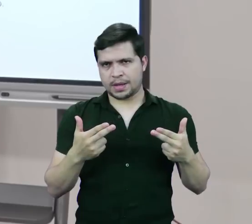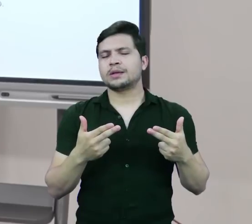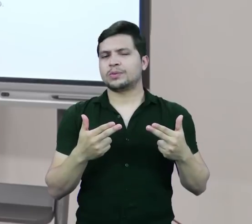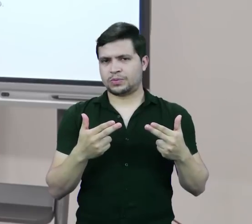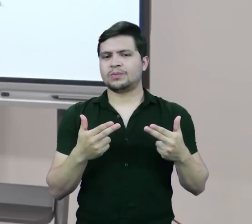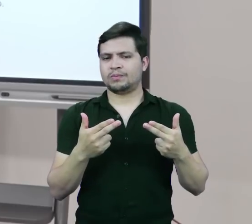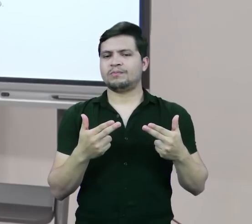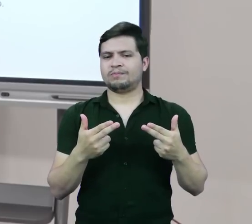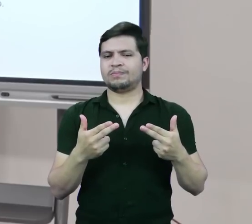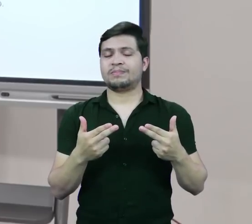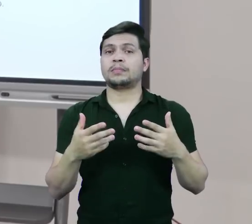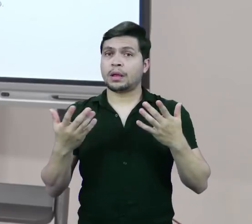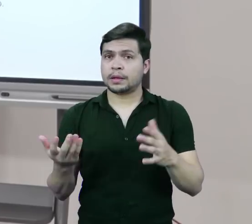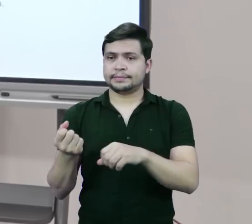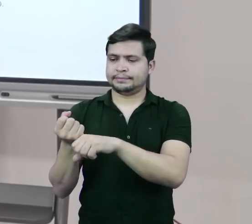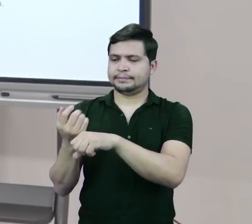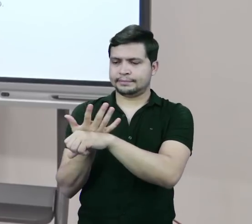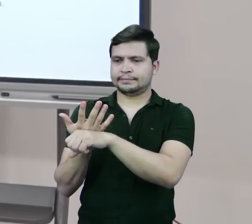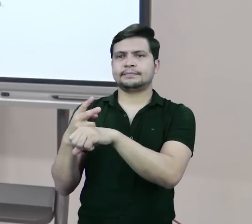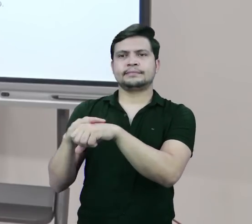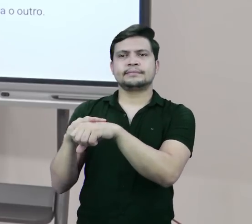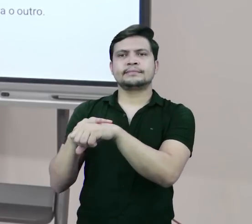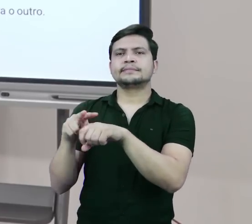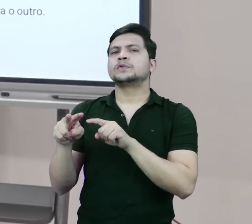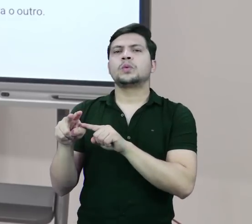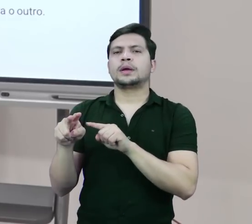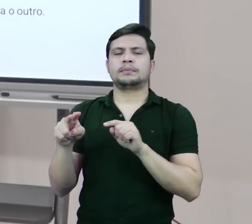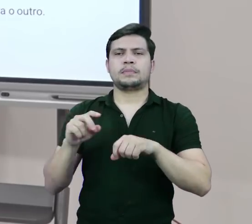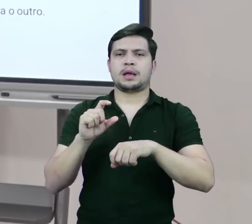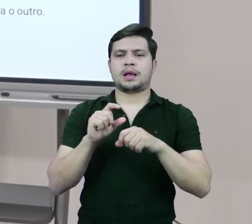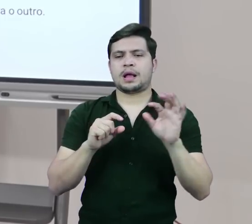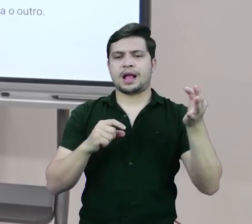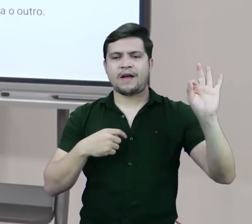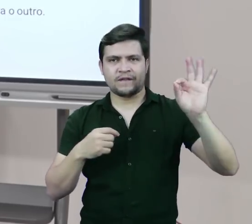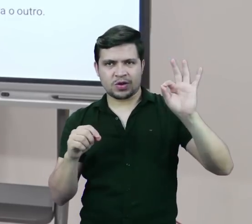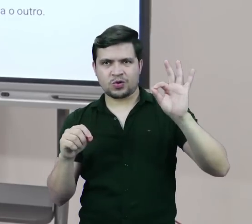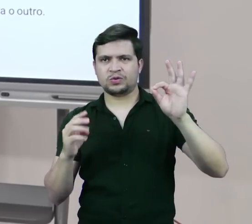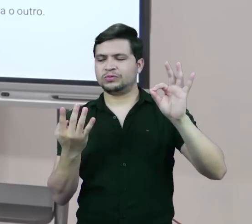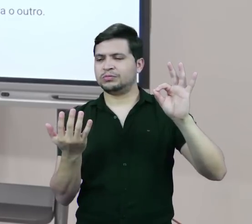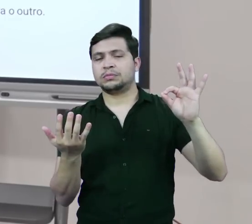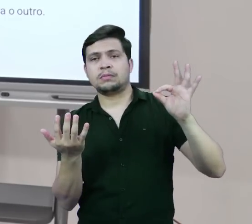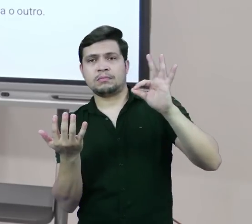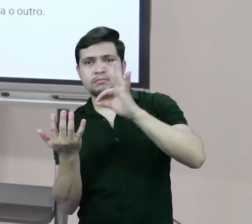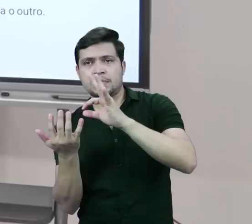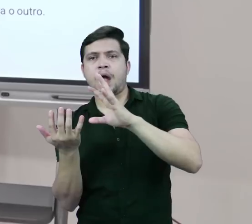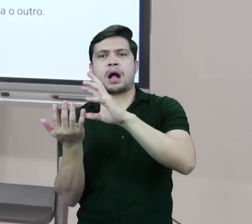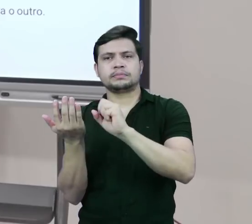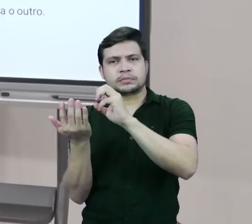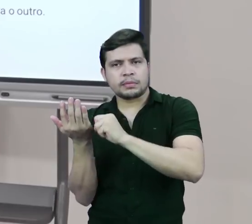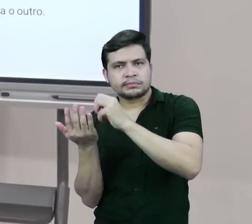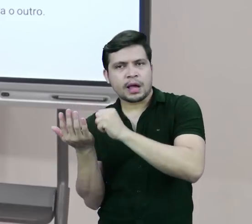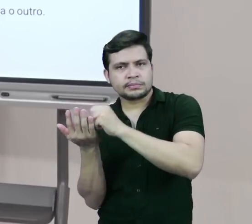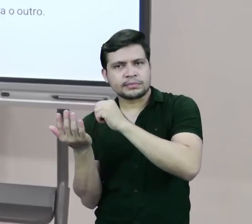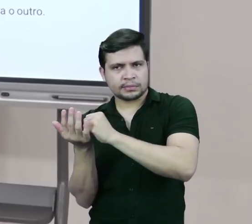próprio alimento, são seres produtores, né? Que vão servir de alimento para os gafanhotos, para os insetos,